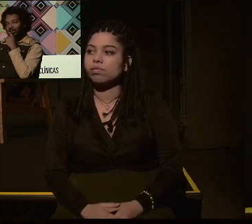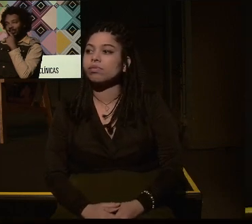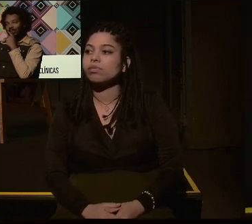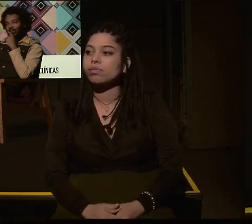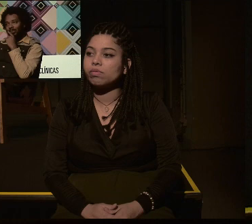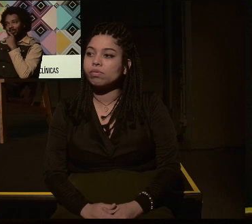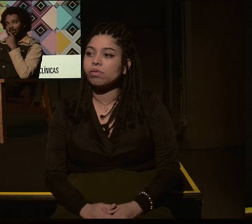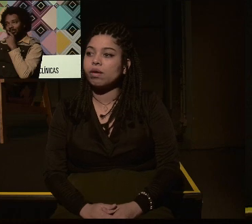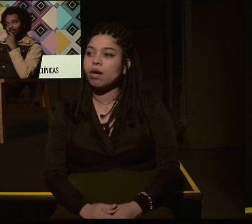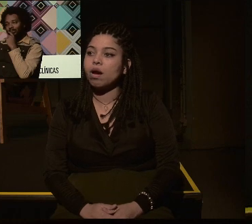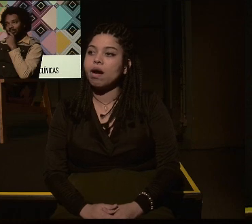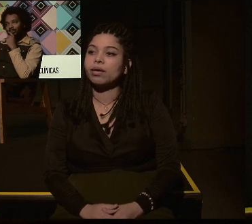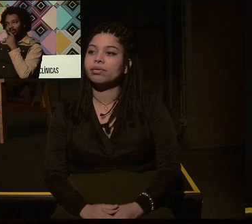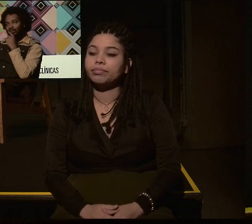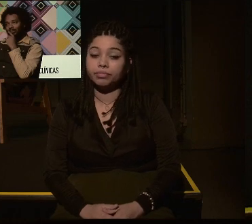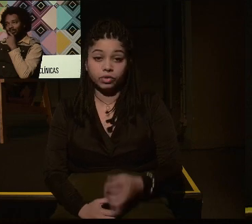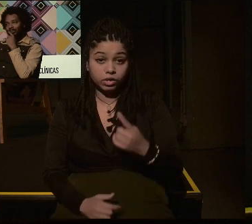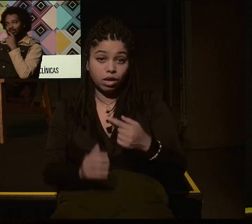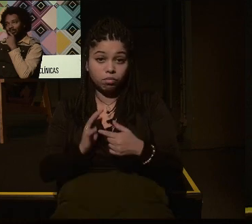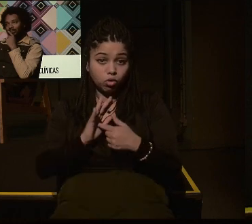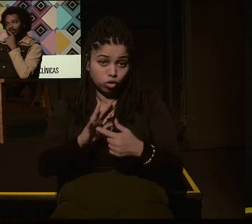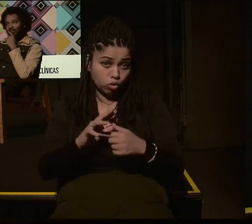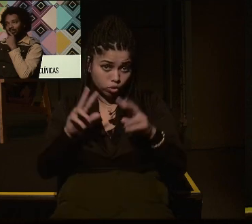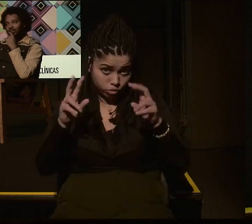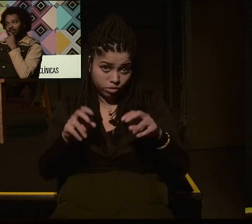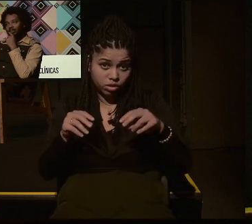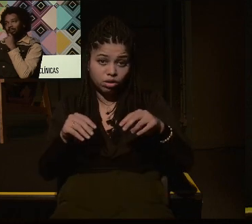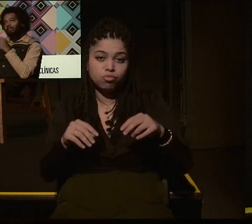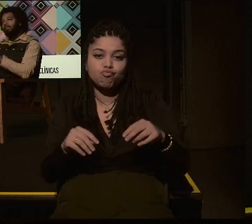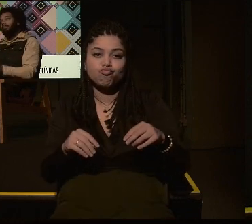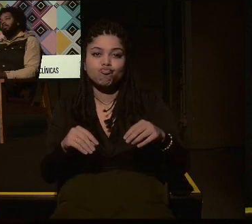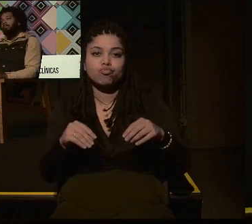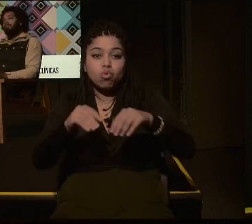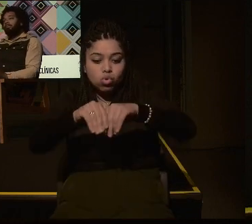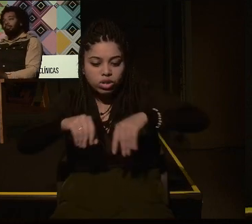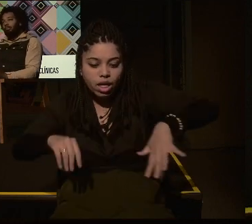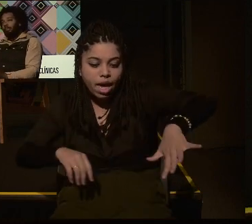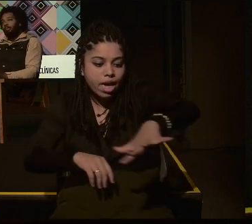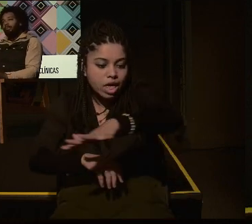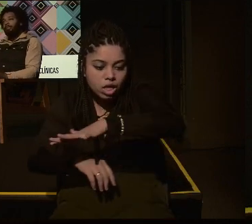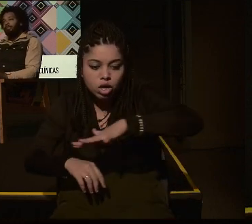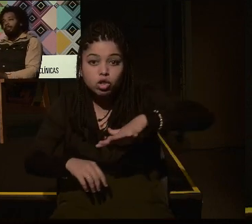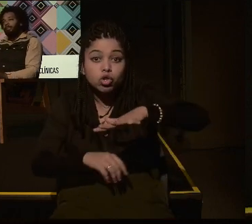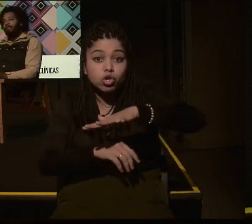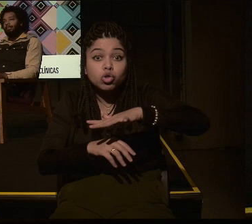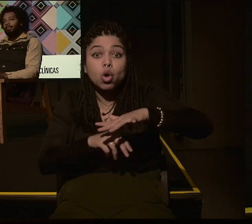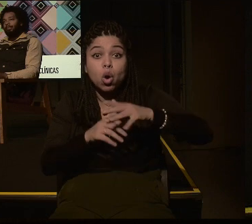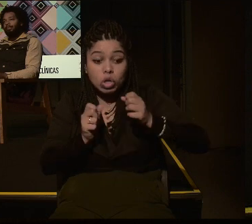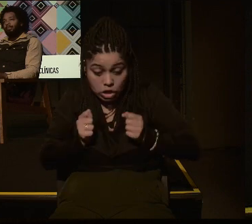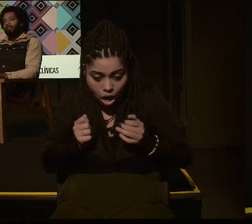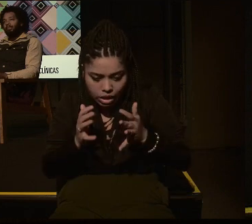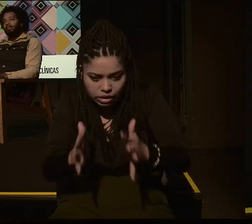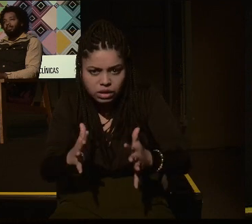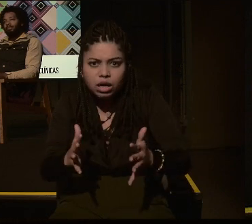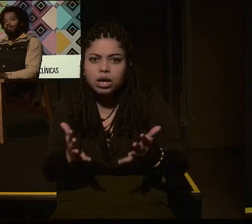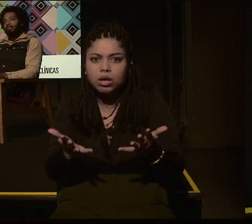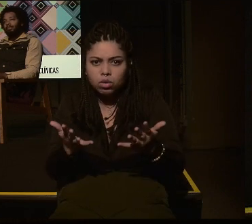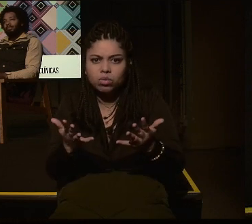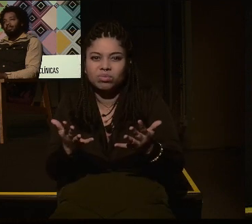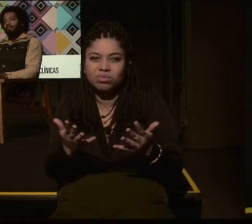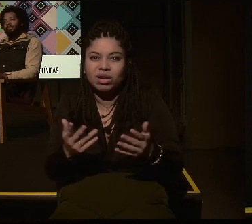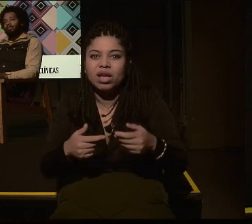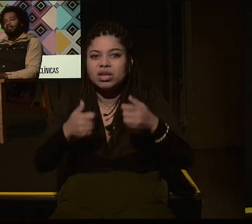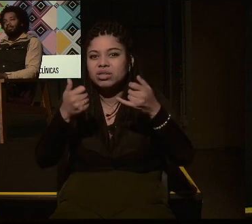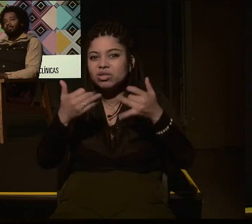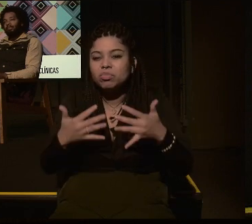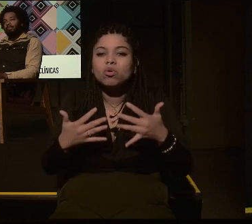você trouxe, né, essa questão do território meio, esse território suspenso, ar, e aí eu